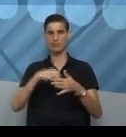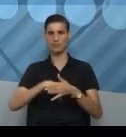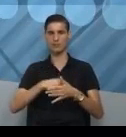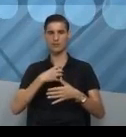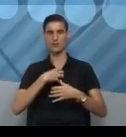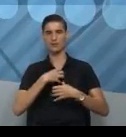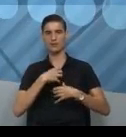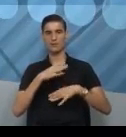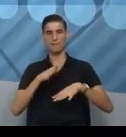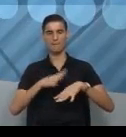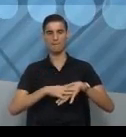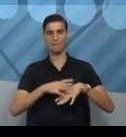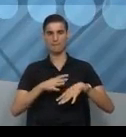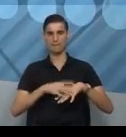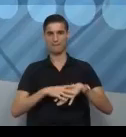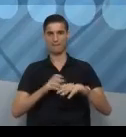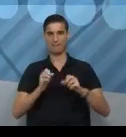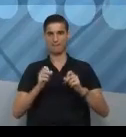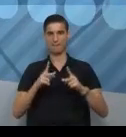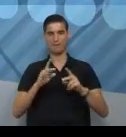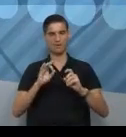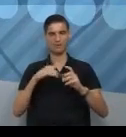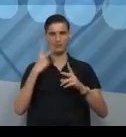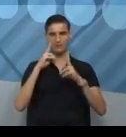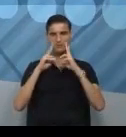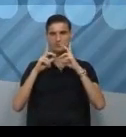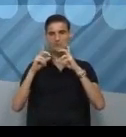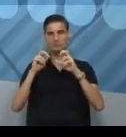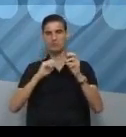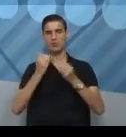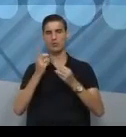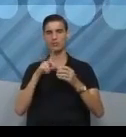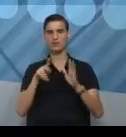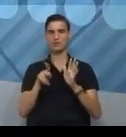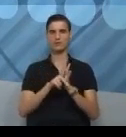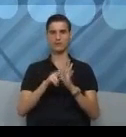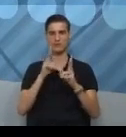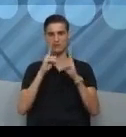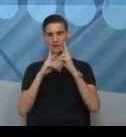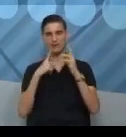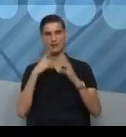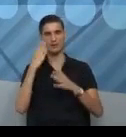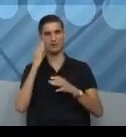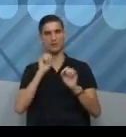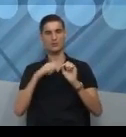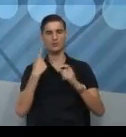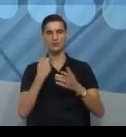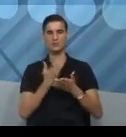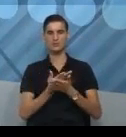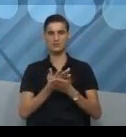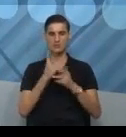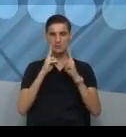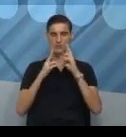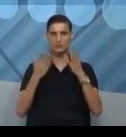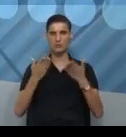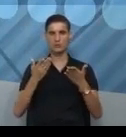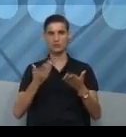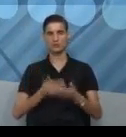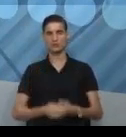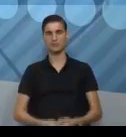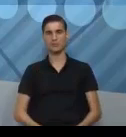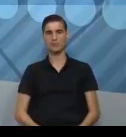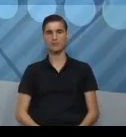desses modelos matemáticos. Tudo bem? Então só uma ilustração para que a gente possa se localizar e entender o que nós estamos trabalhando na nossa